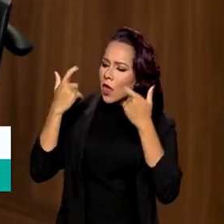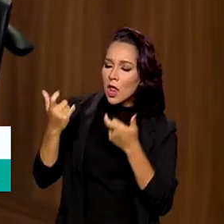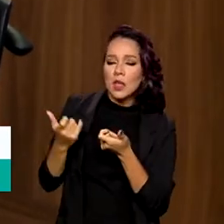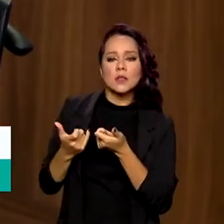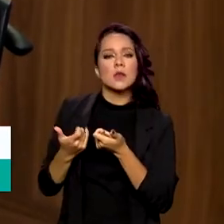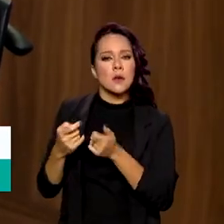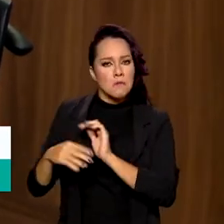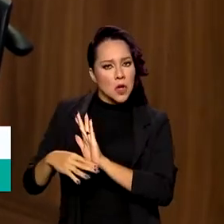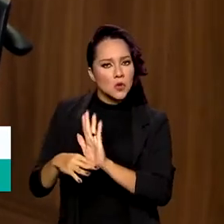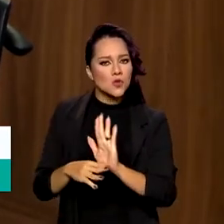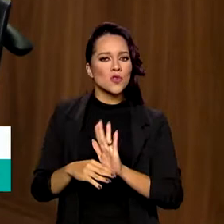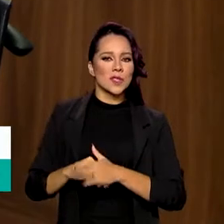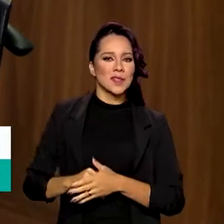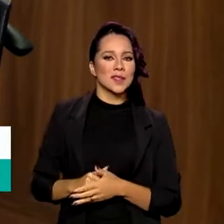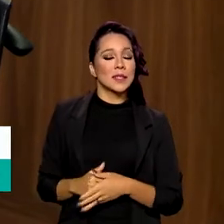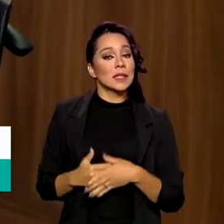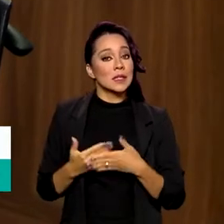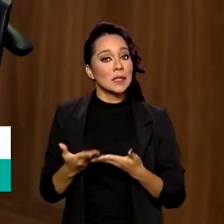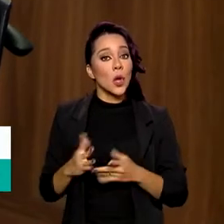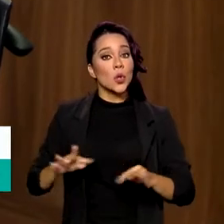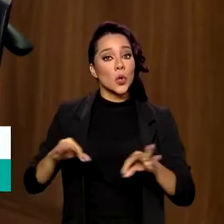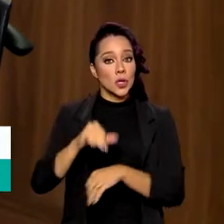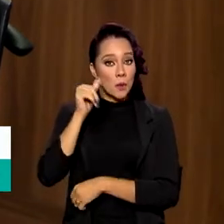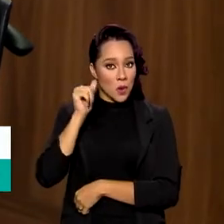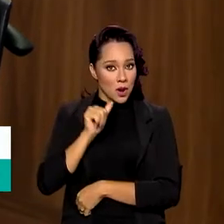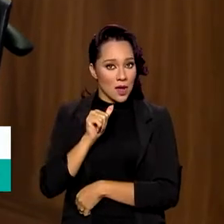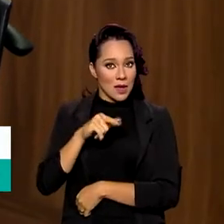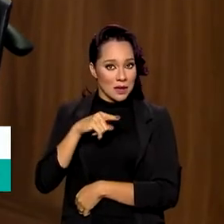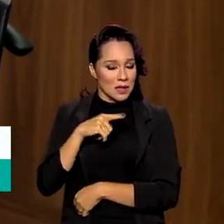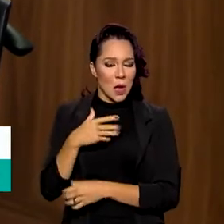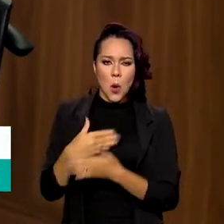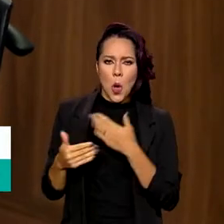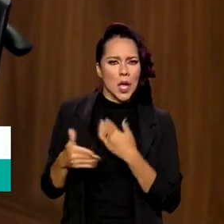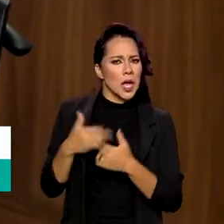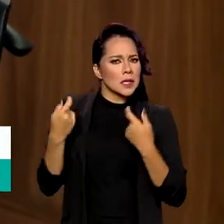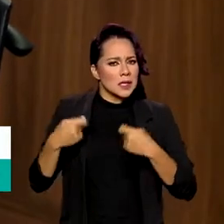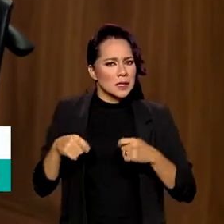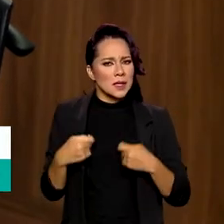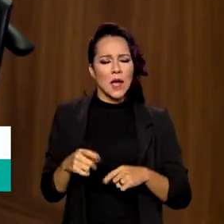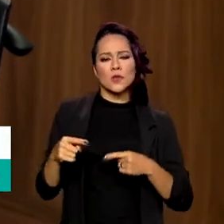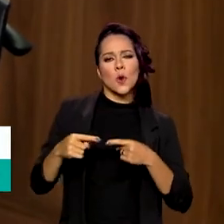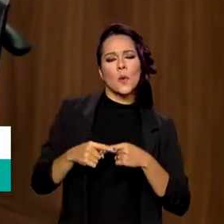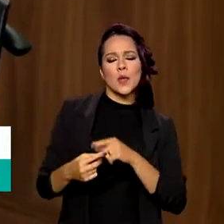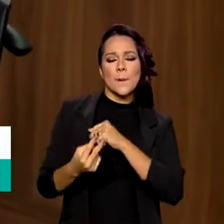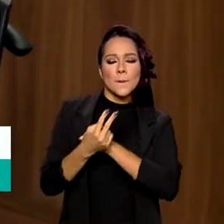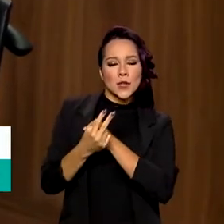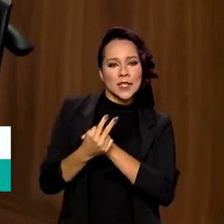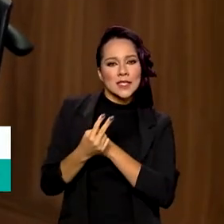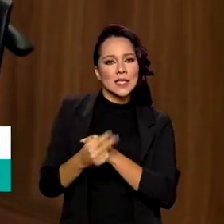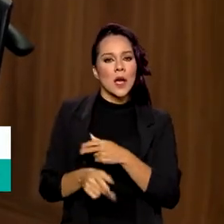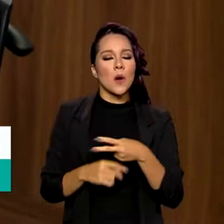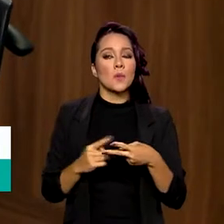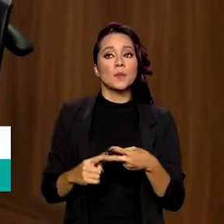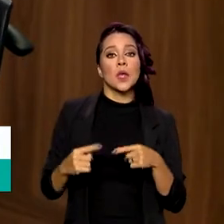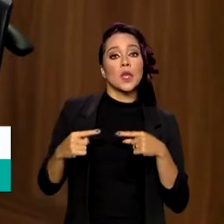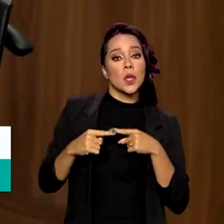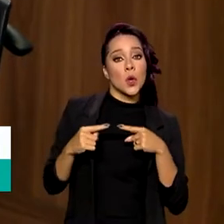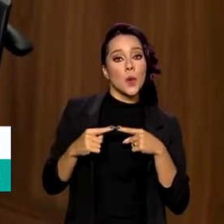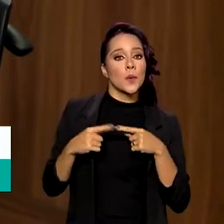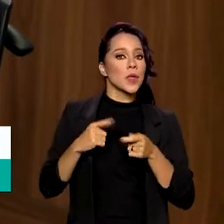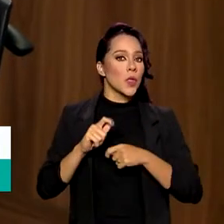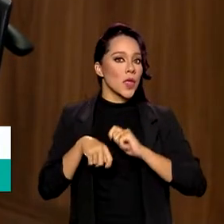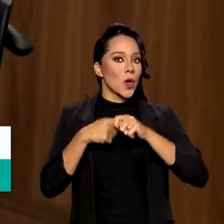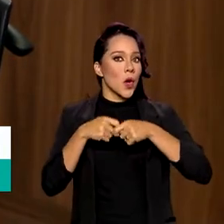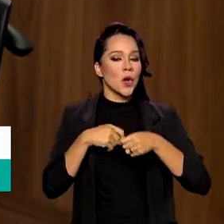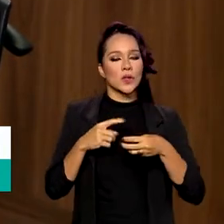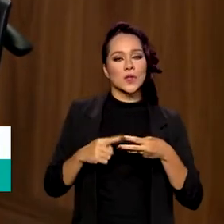então na prática mesmo toda mulher que tenha qualquer necessidade relacionada a sua proteção relacionada ao